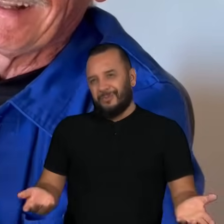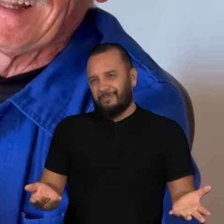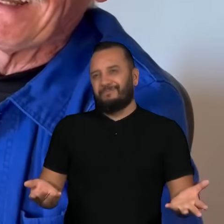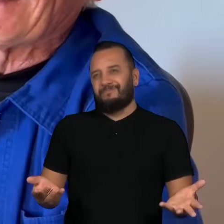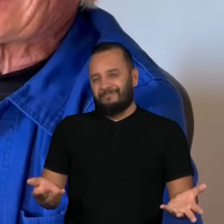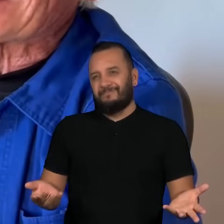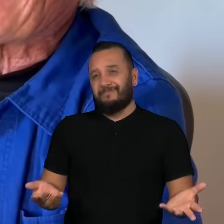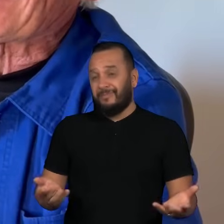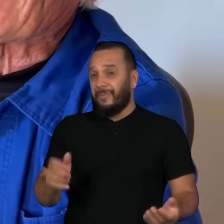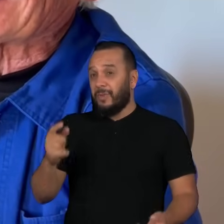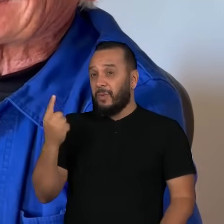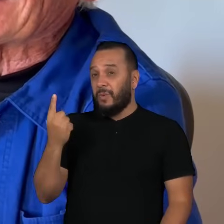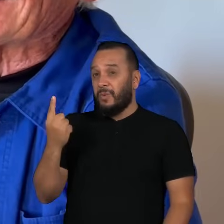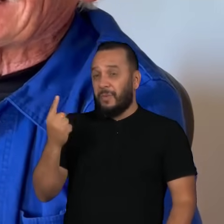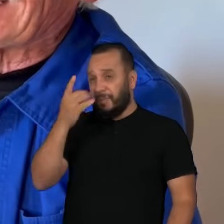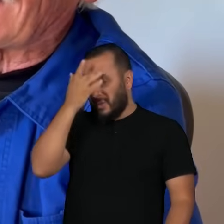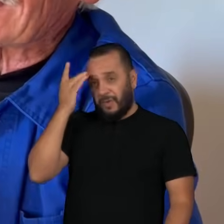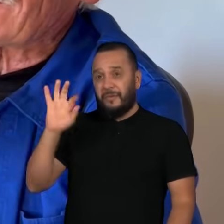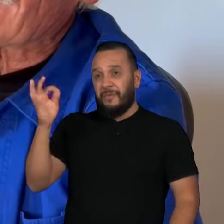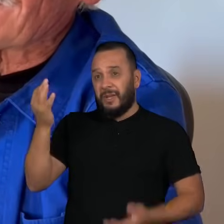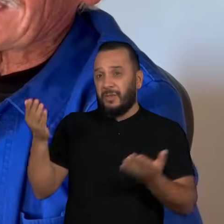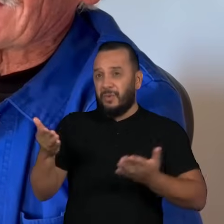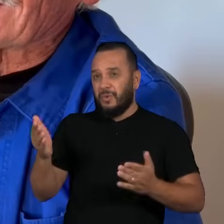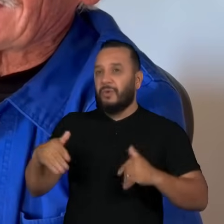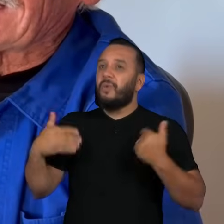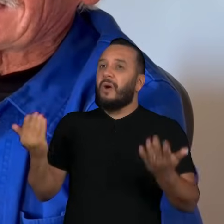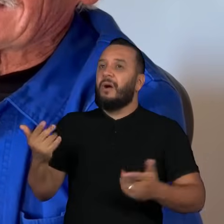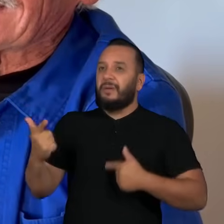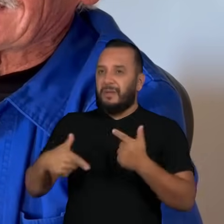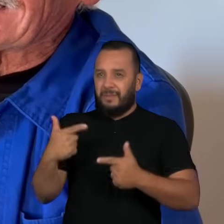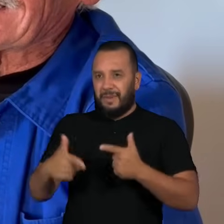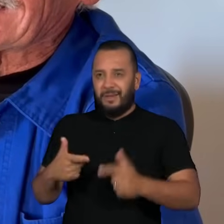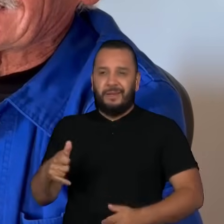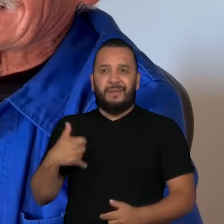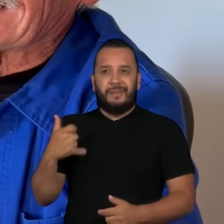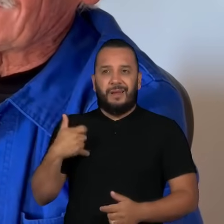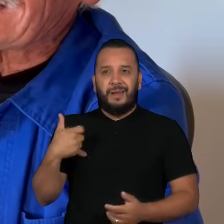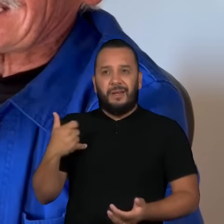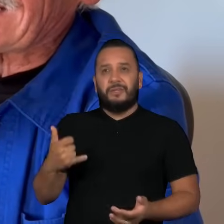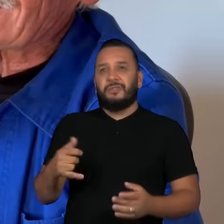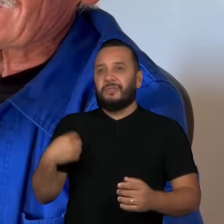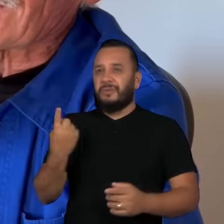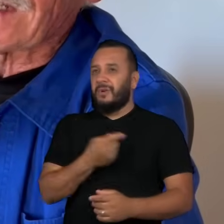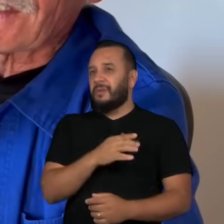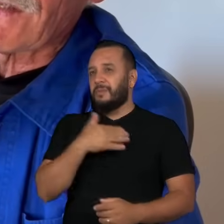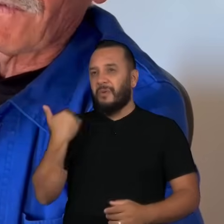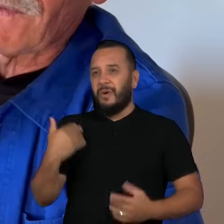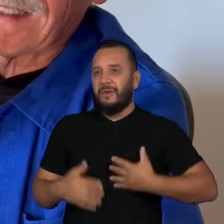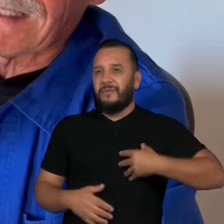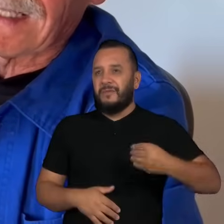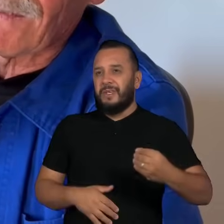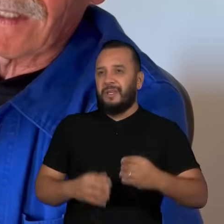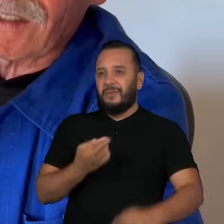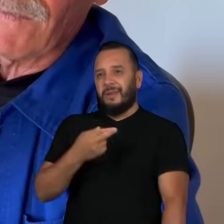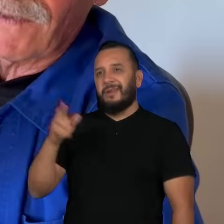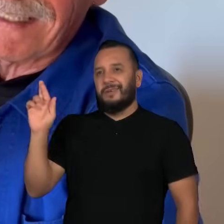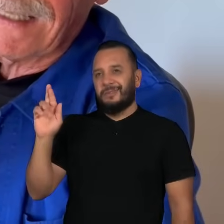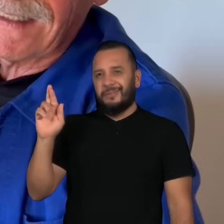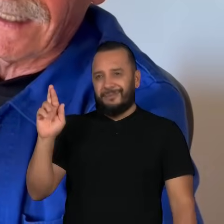que é um francês hoje? Quais são os empregos? Com que idade a gente morre? Filhos,